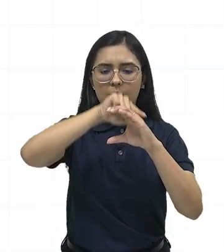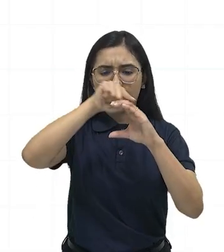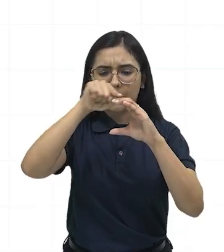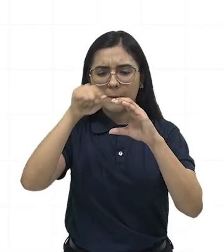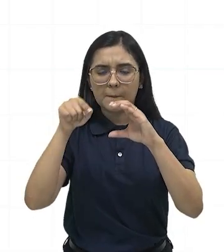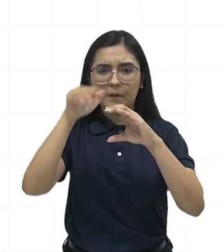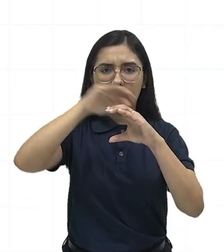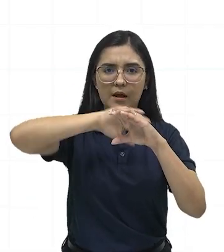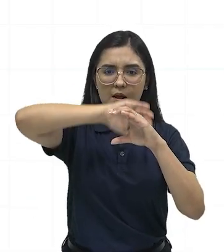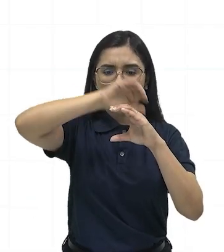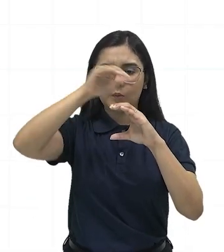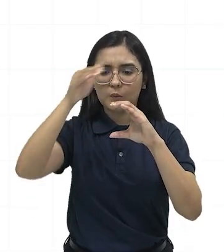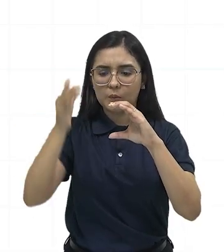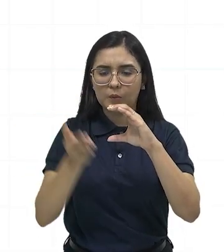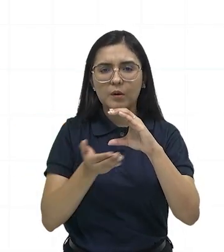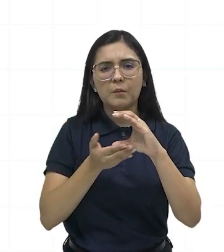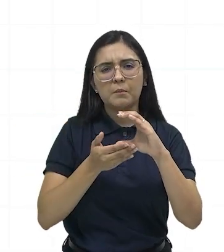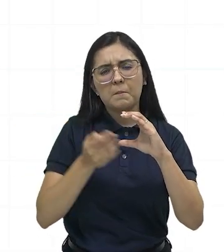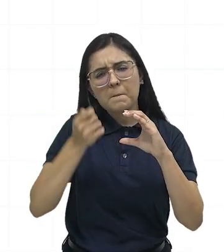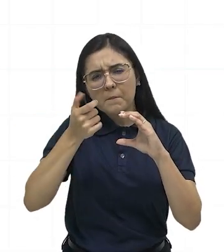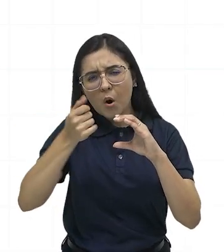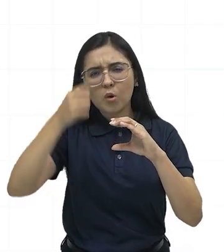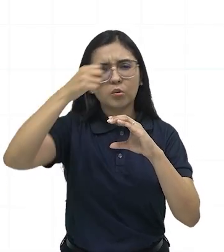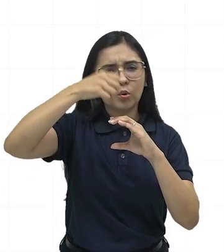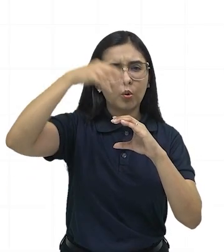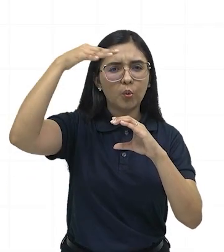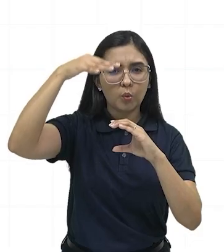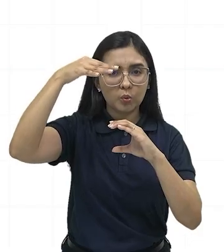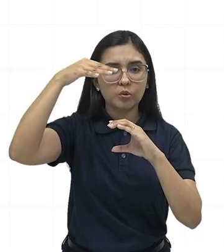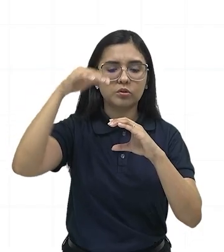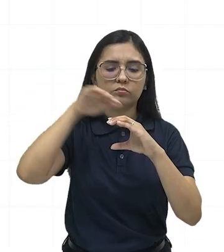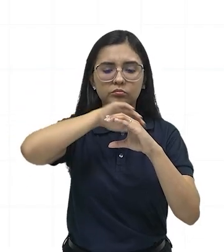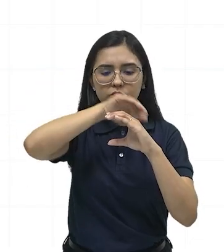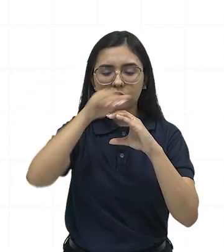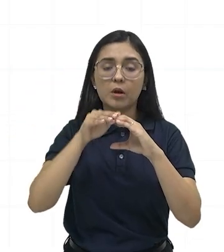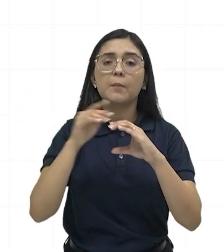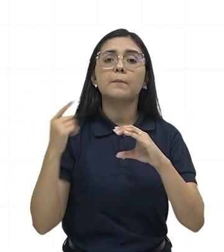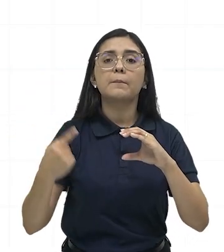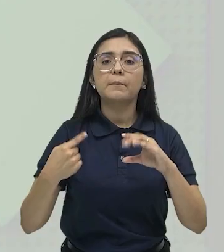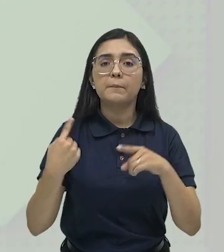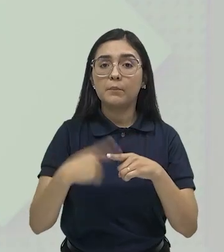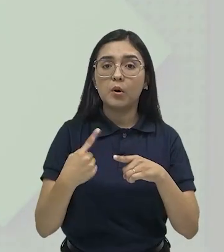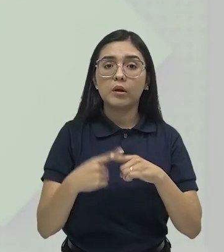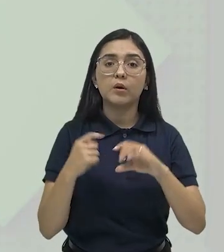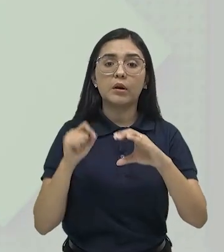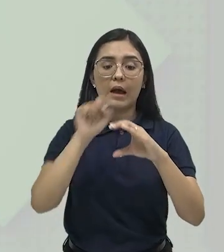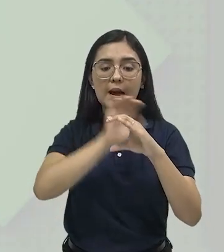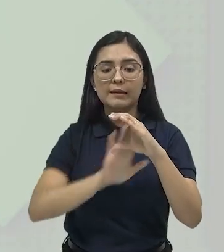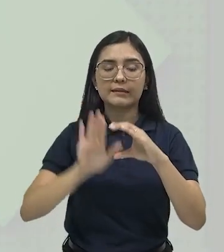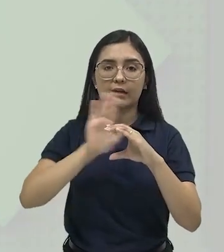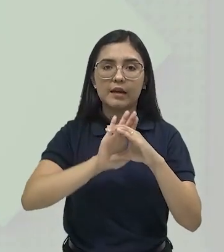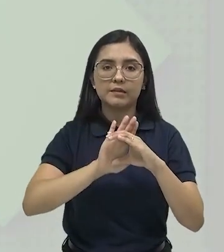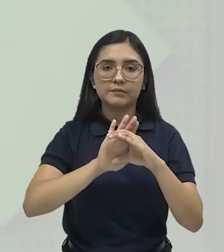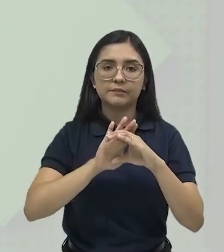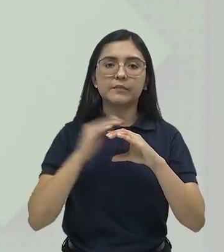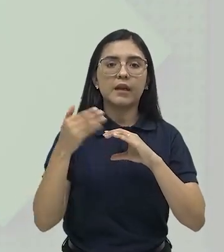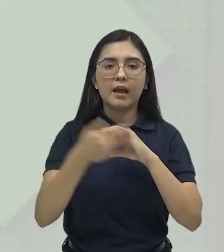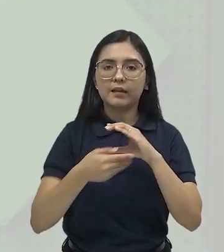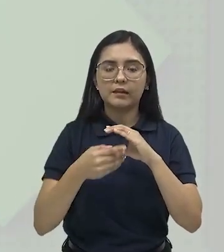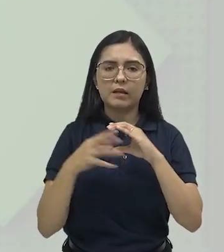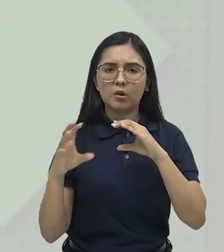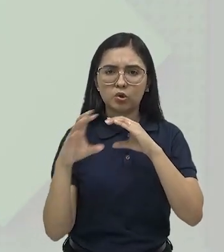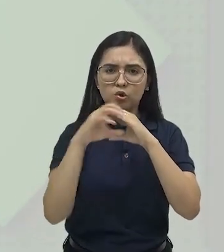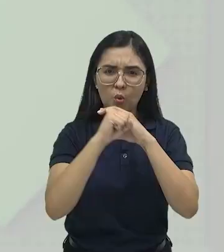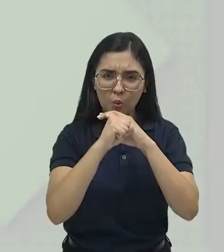um pouquinho iluminado, né? Porque o que está sendo iluminado é como se fosse a parte de trás da